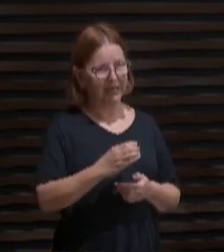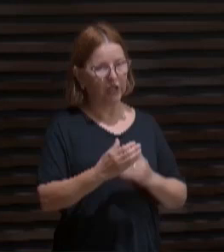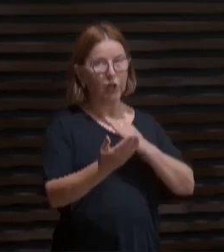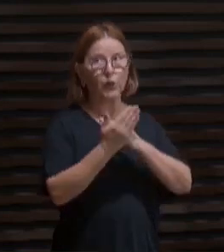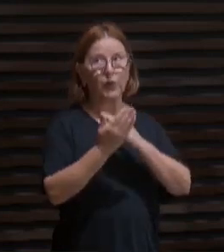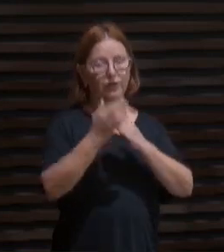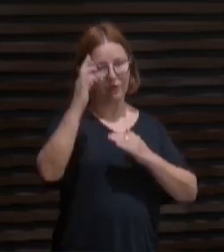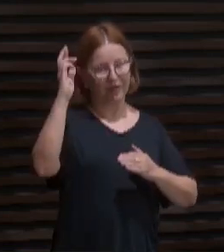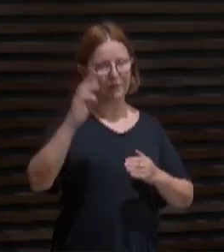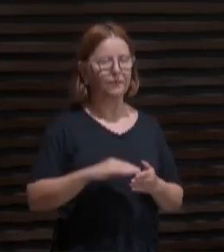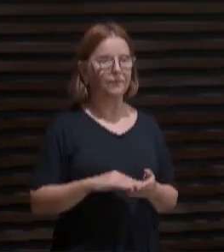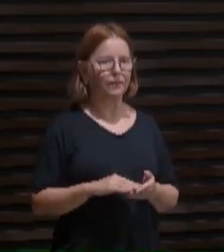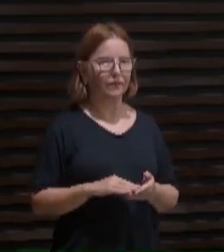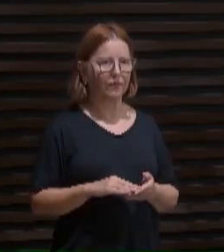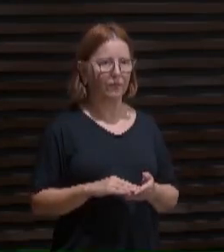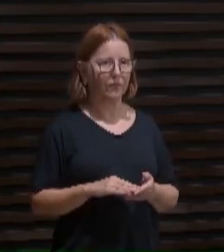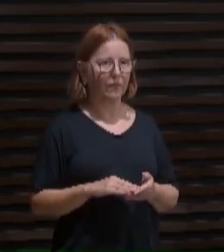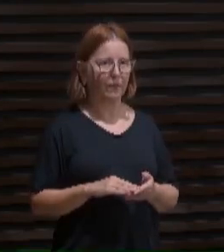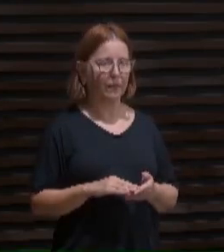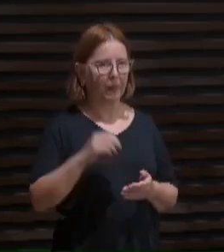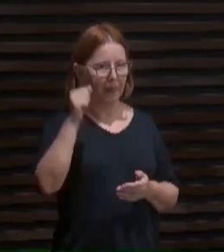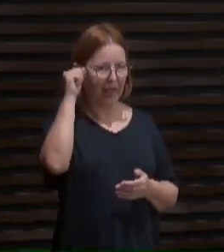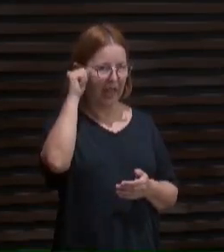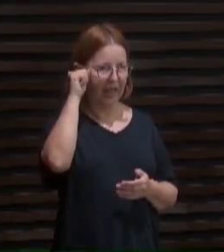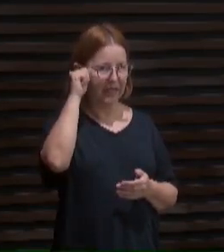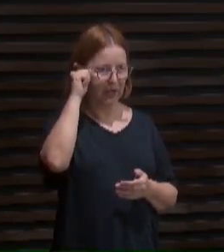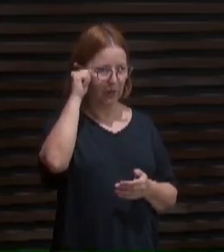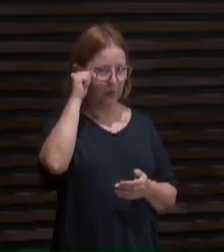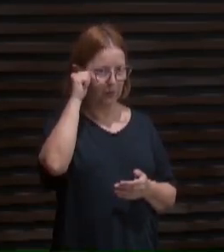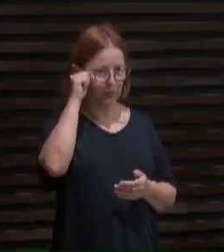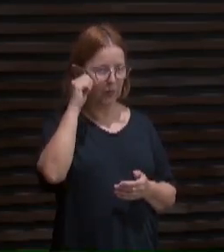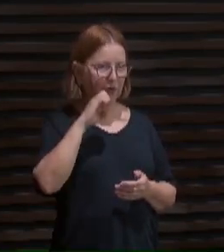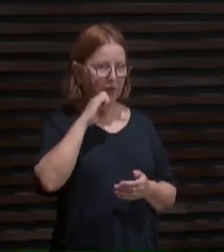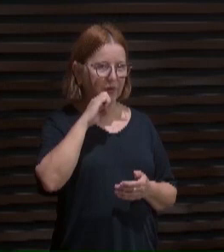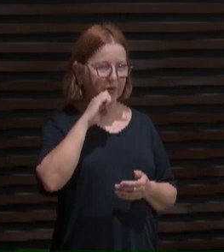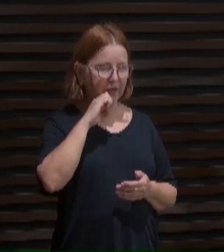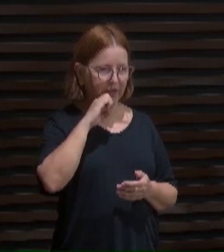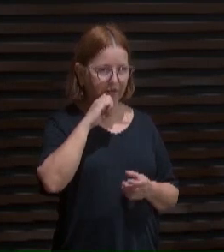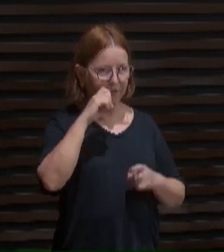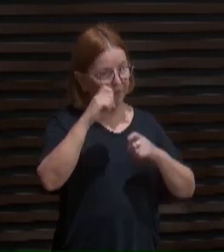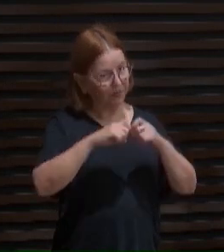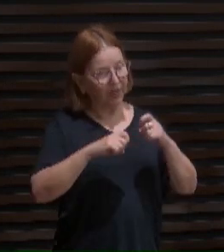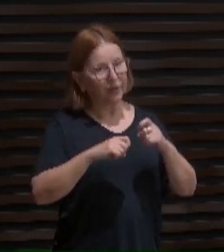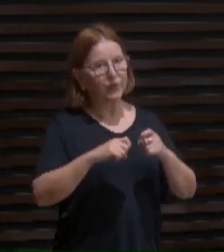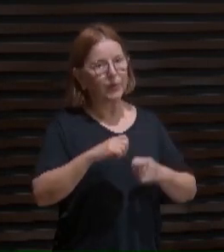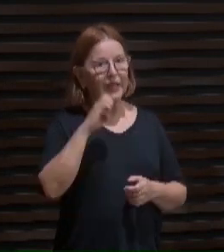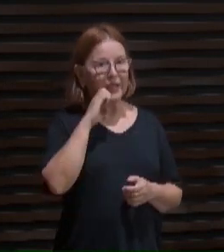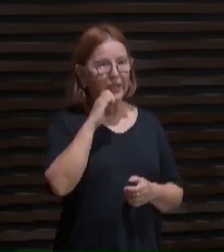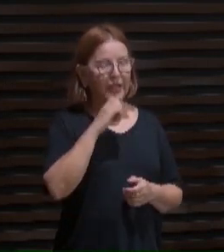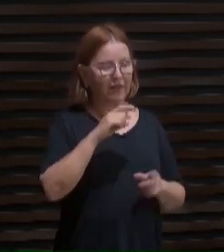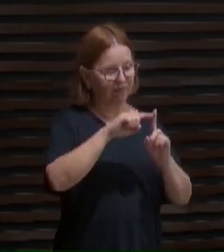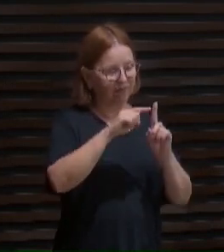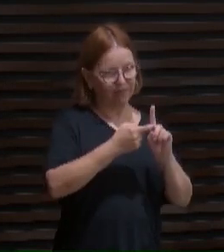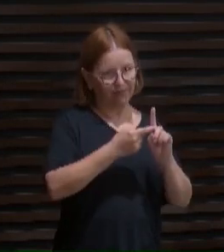aqui, coabitou o homem Adão com Eva, sua mulher, esta concebeu e deu à luz a Caim,